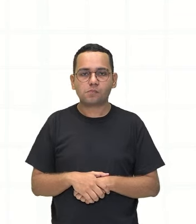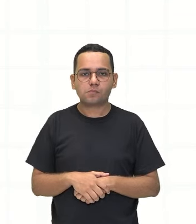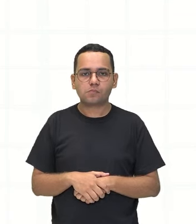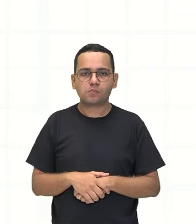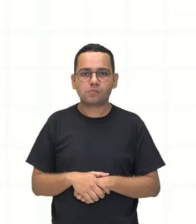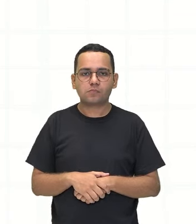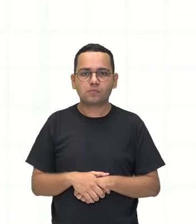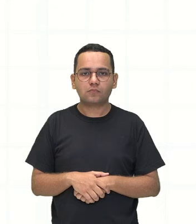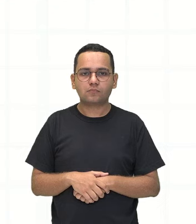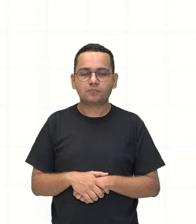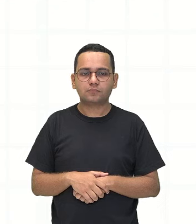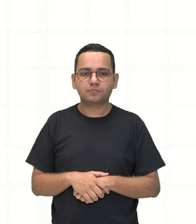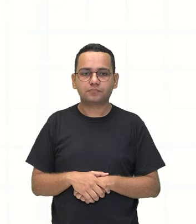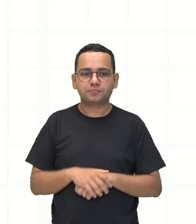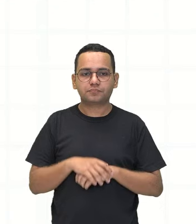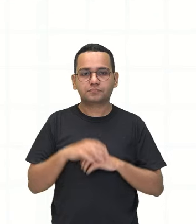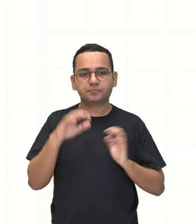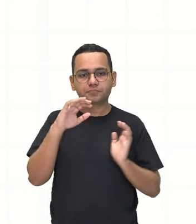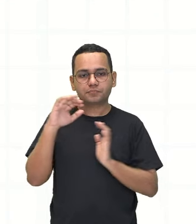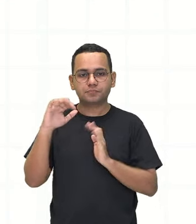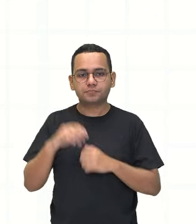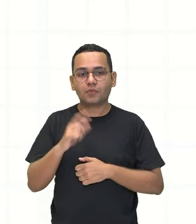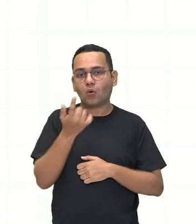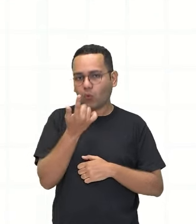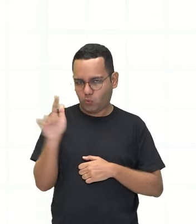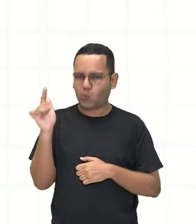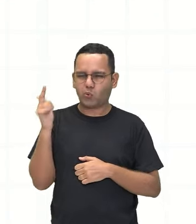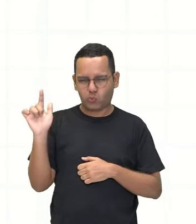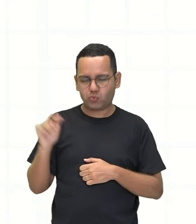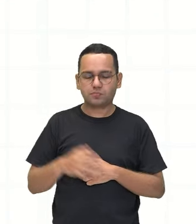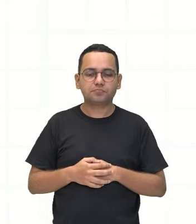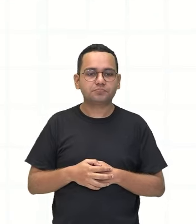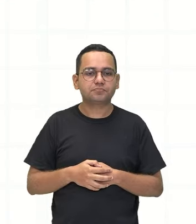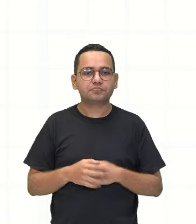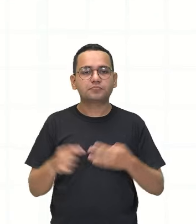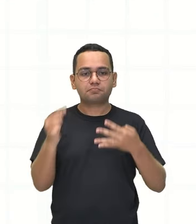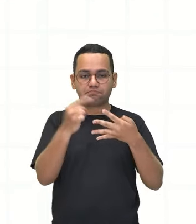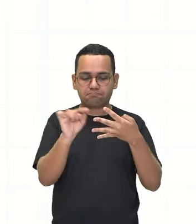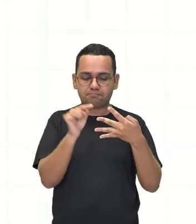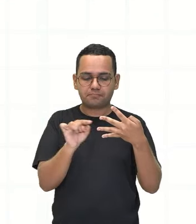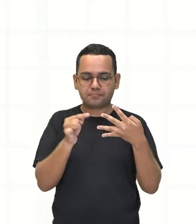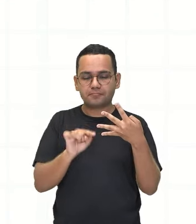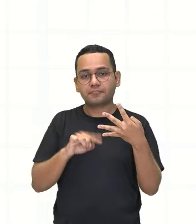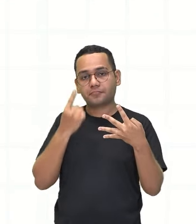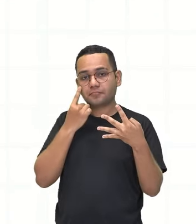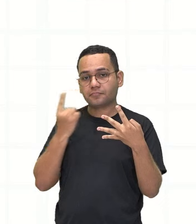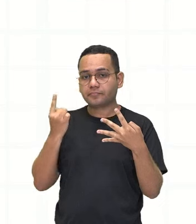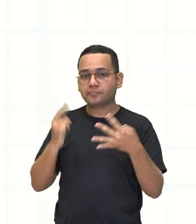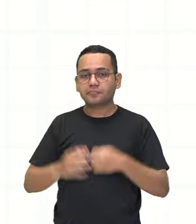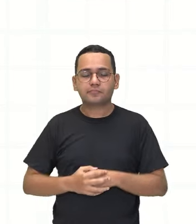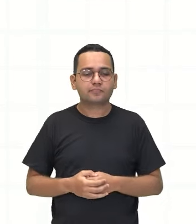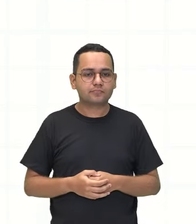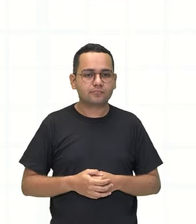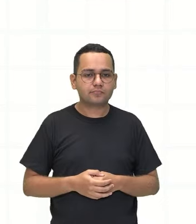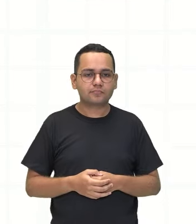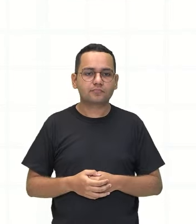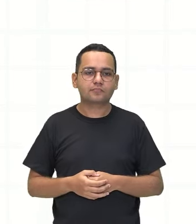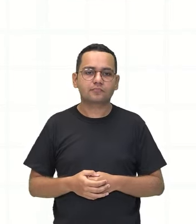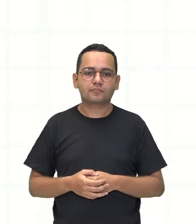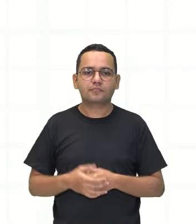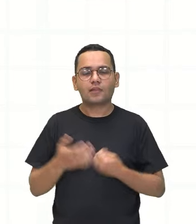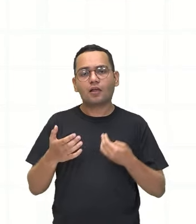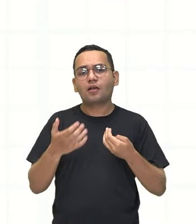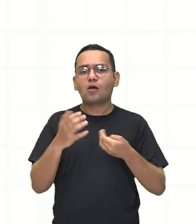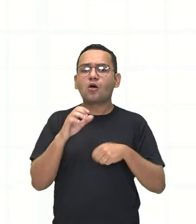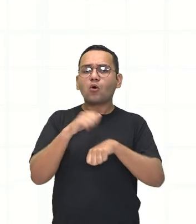Ok? E aí nós temos os substantivos concreto, abstrato, primitivo e o derivado. O substantivo concreto ele